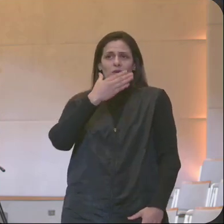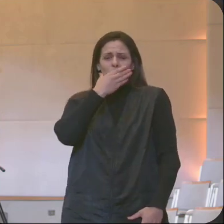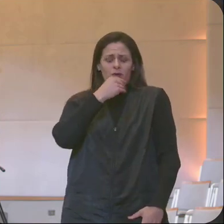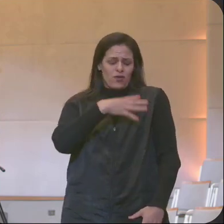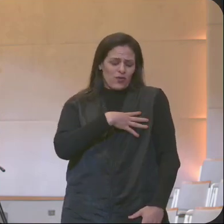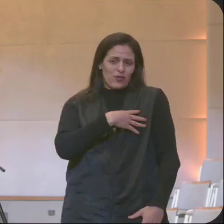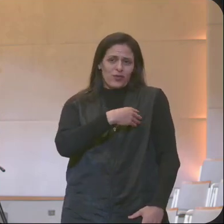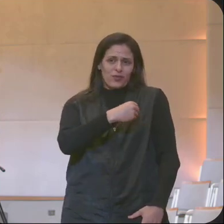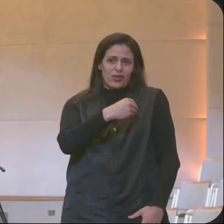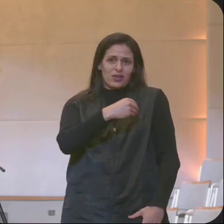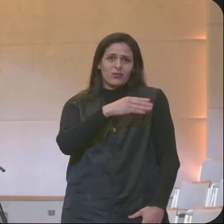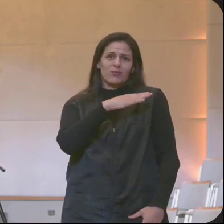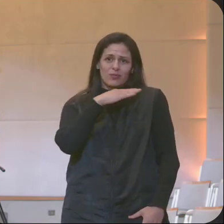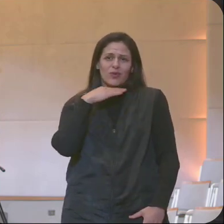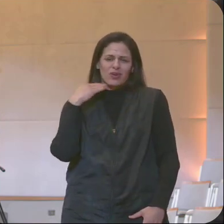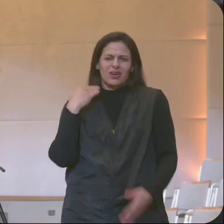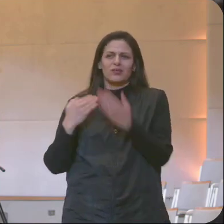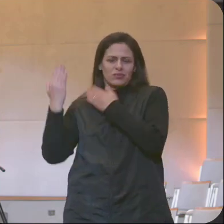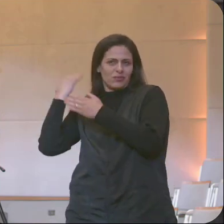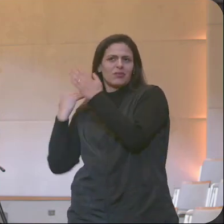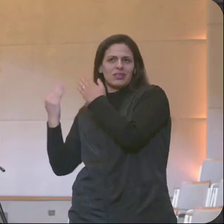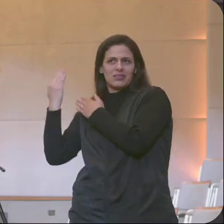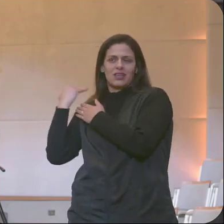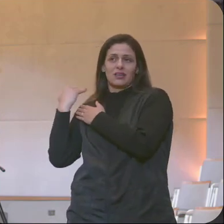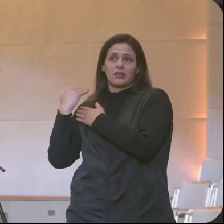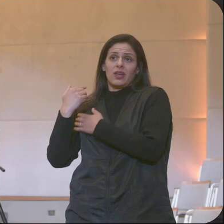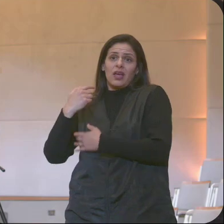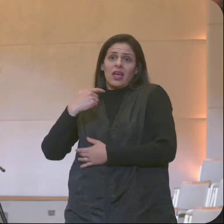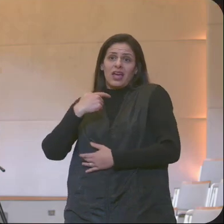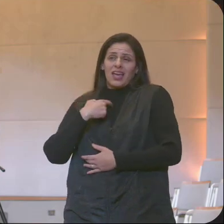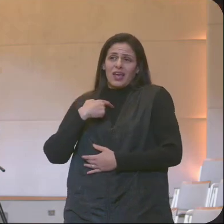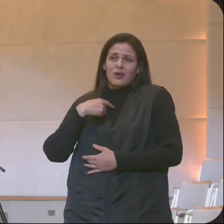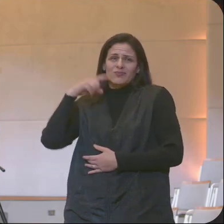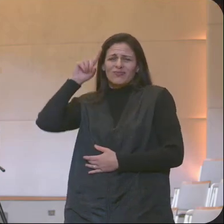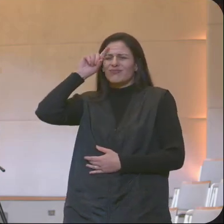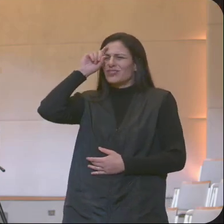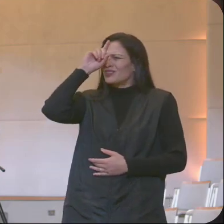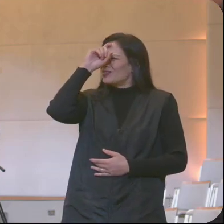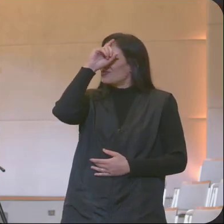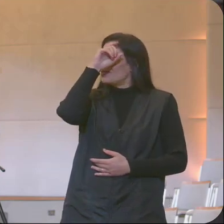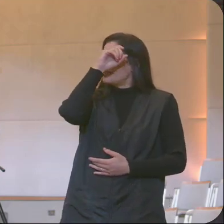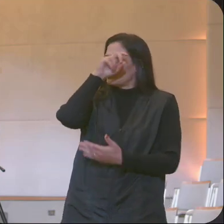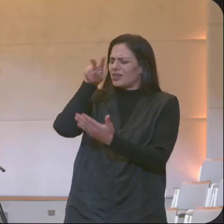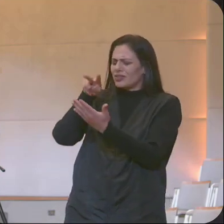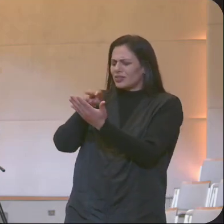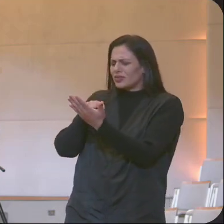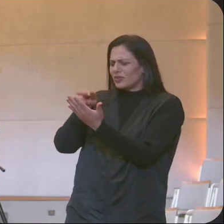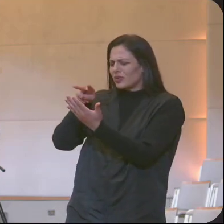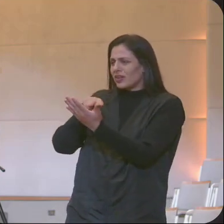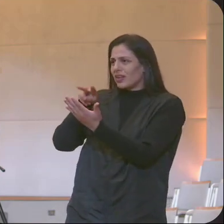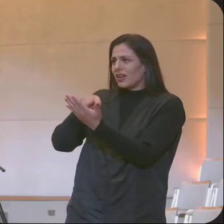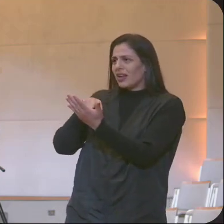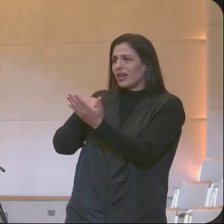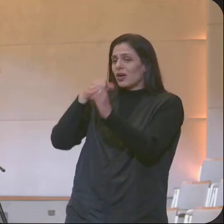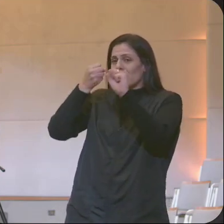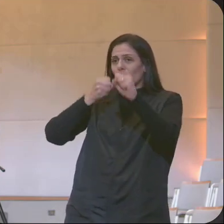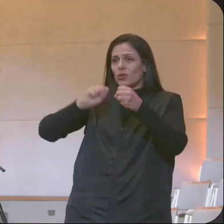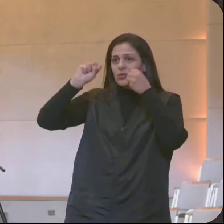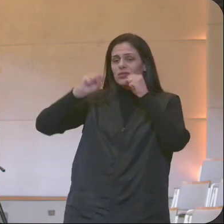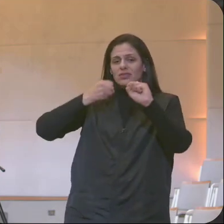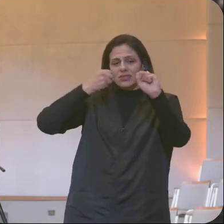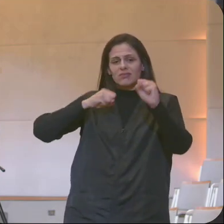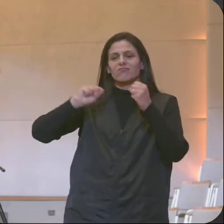Salmo 23:1. Para muitos aqui é um salmo, um versículo conhecido. O Senhor é meu pastor e nada me